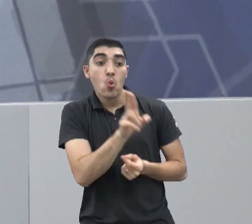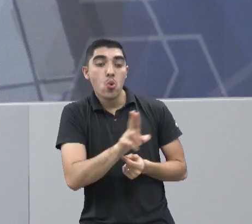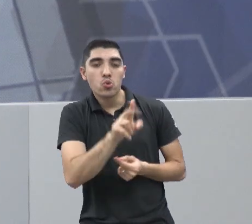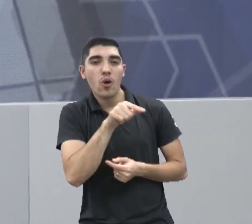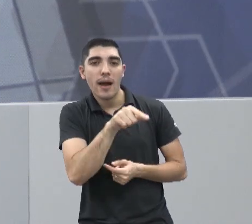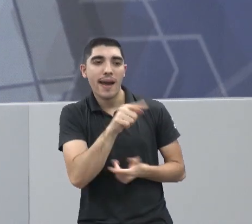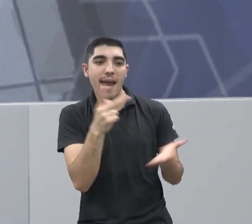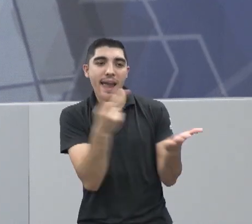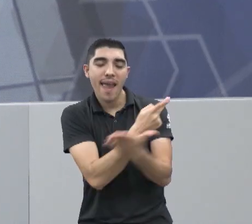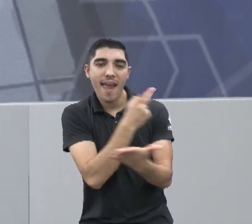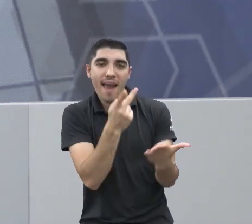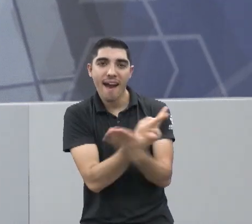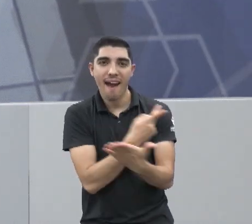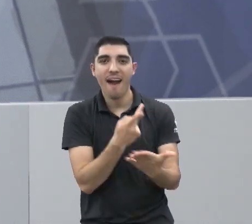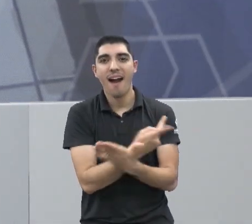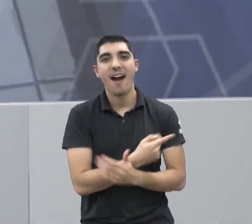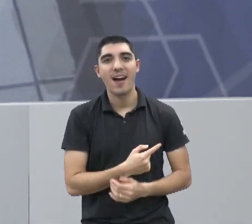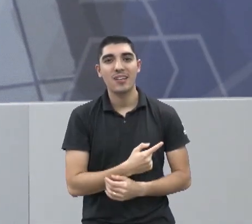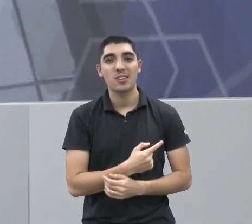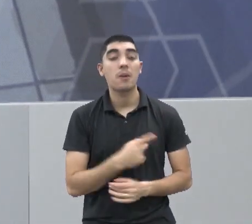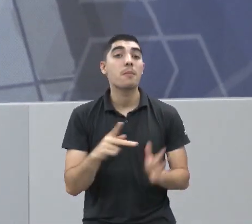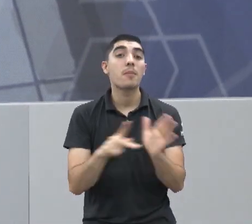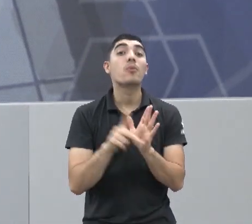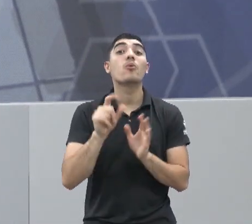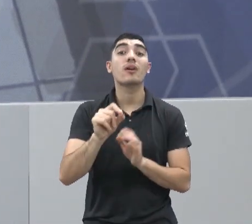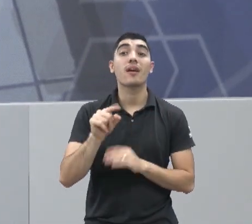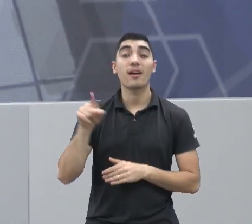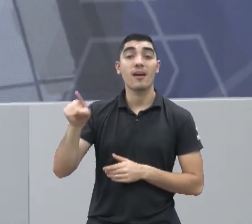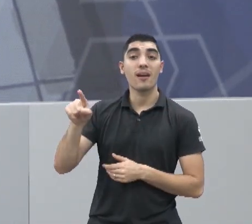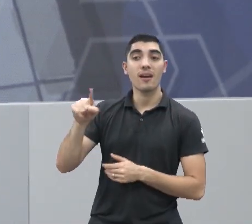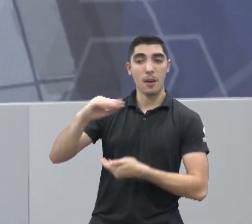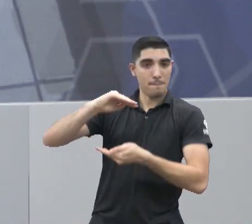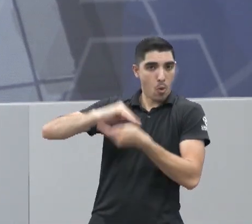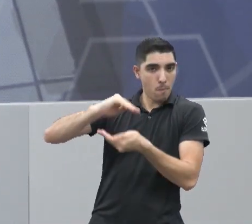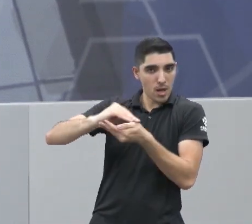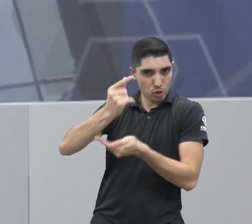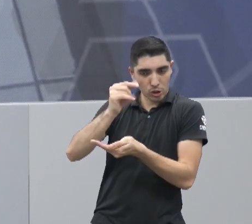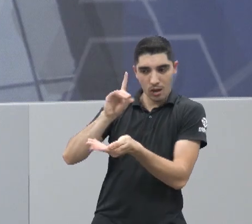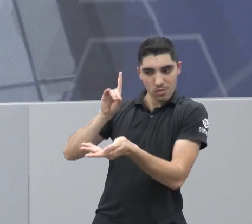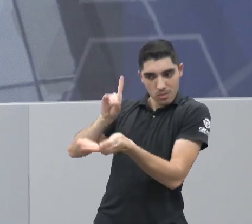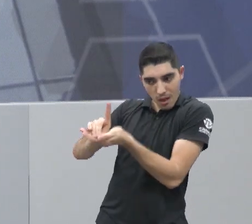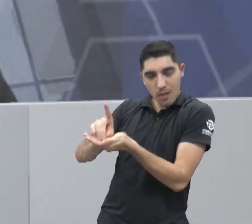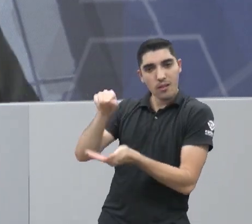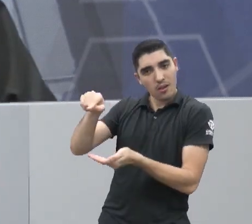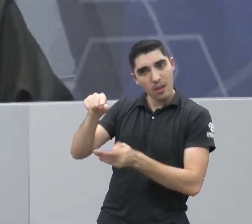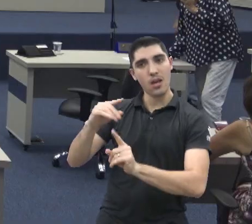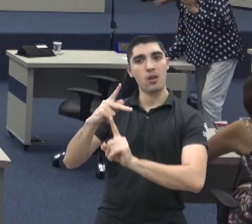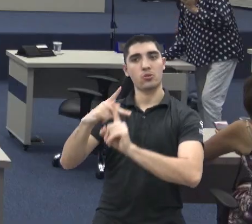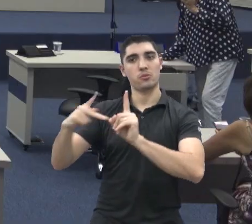do rendimento da poupança do Instituto. A parte, vereador Lino Bispo.